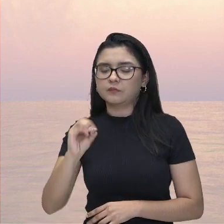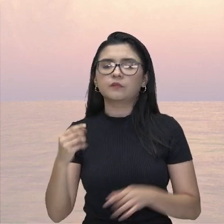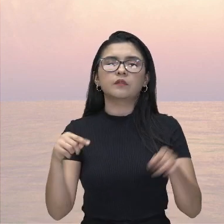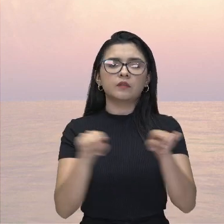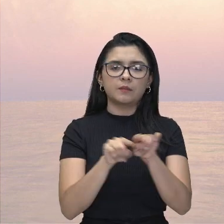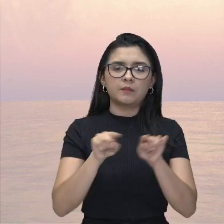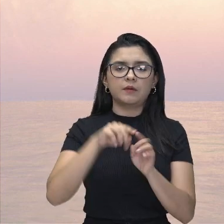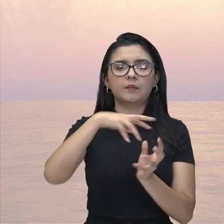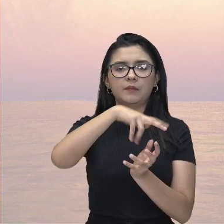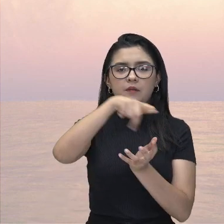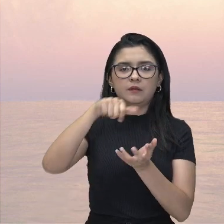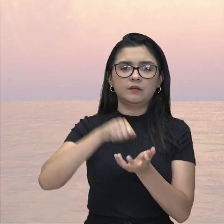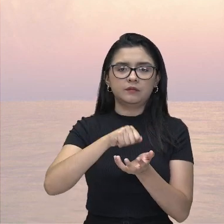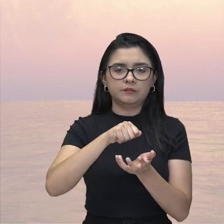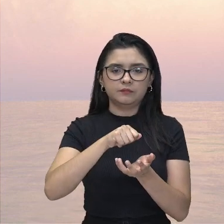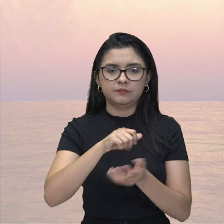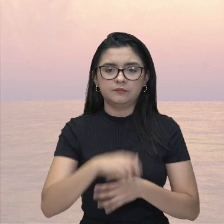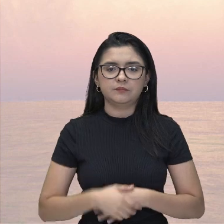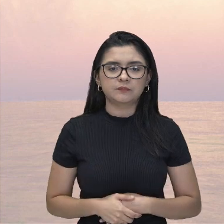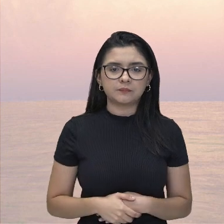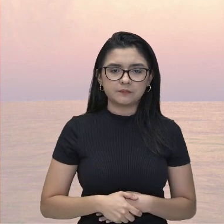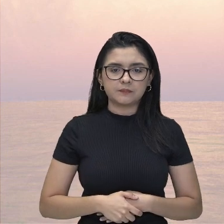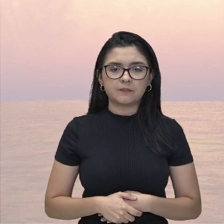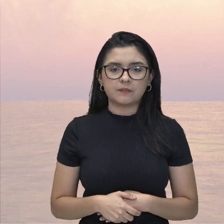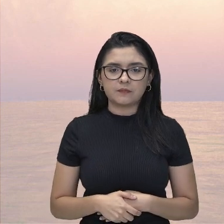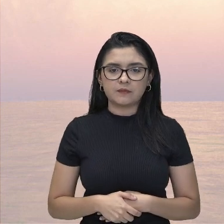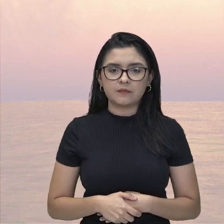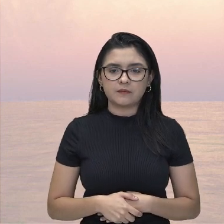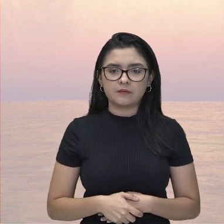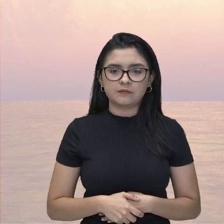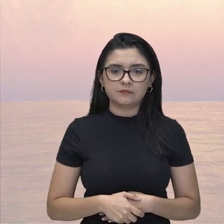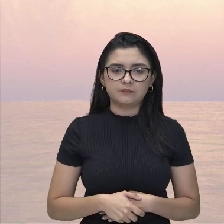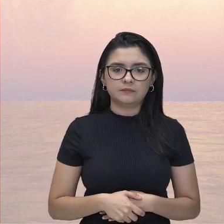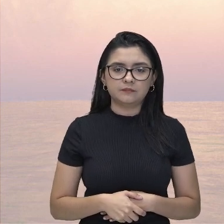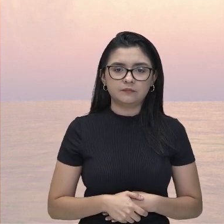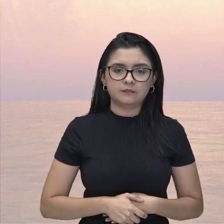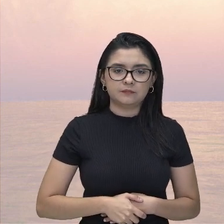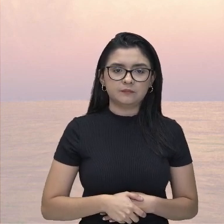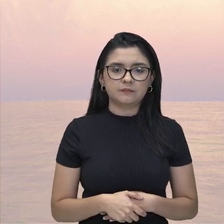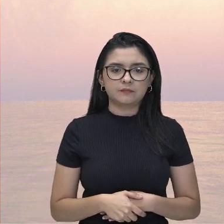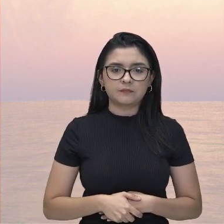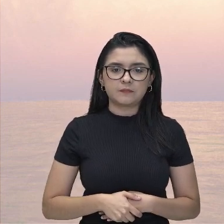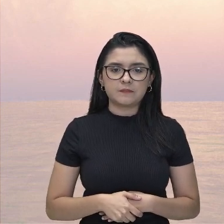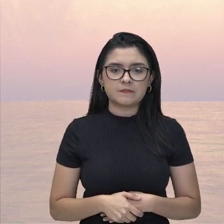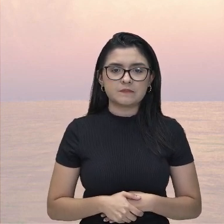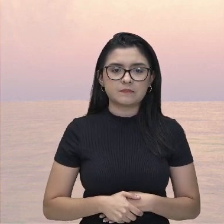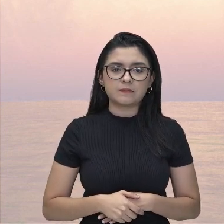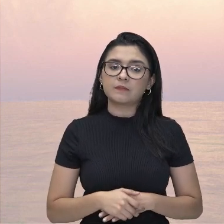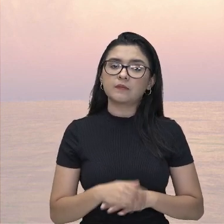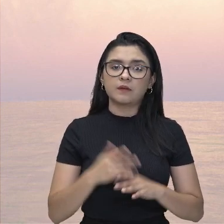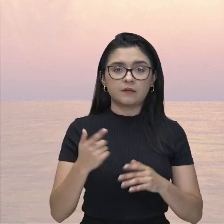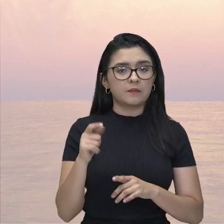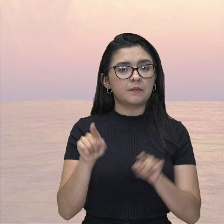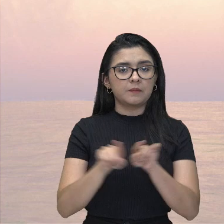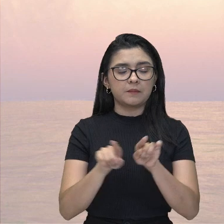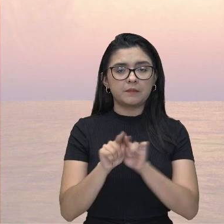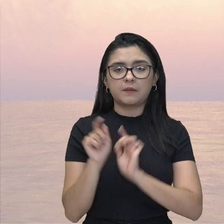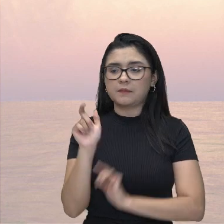Astro é num dia chamado merc é o latim né merc